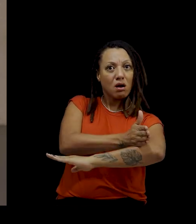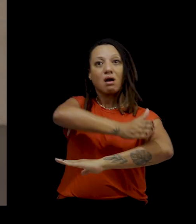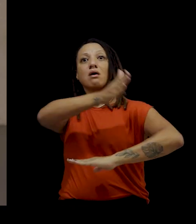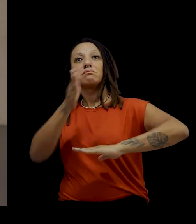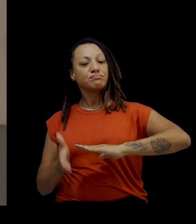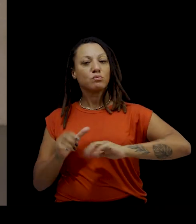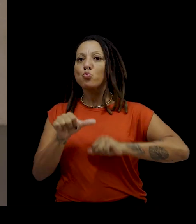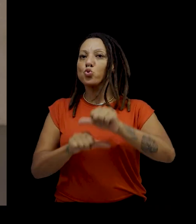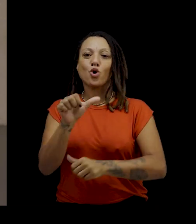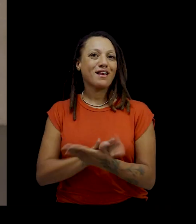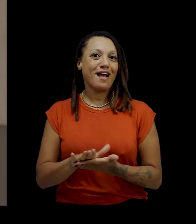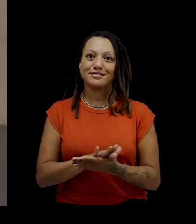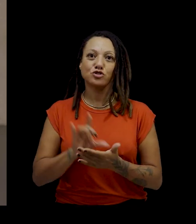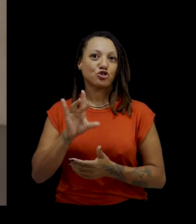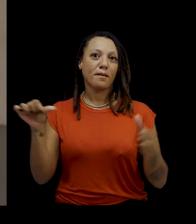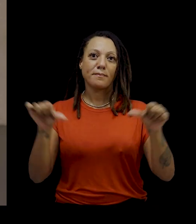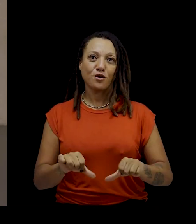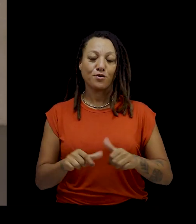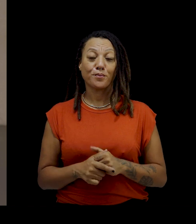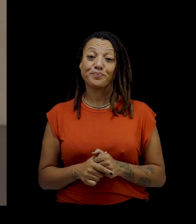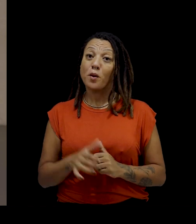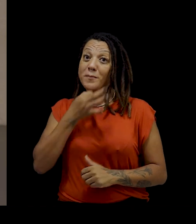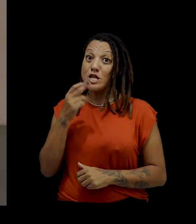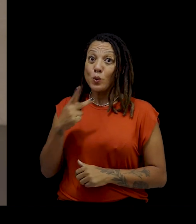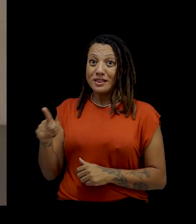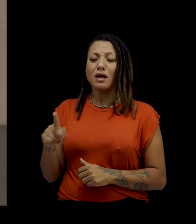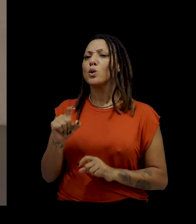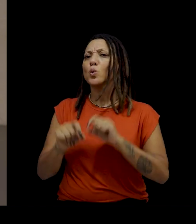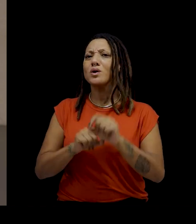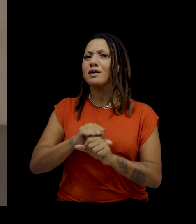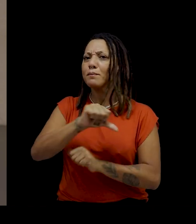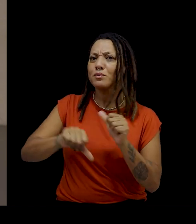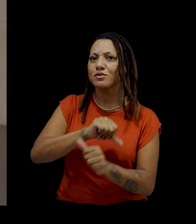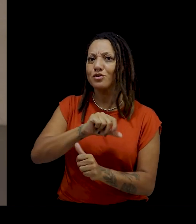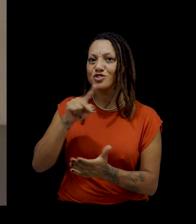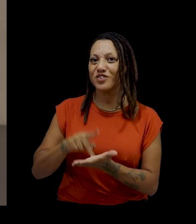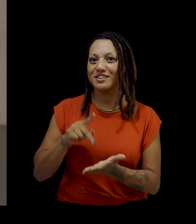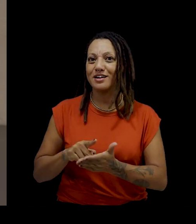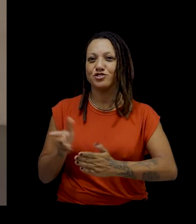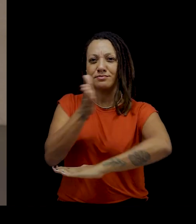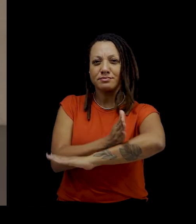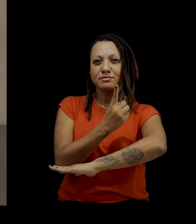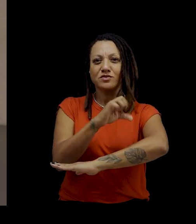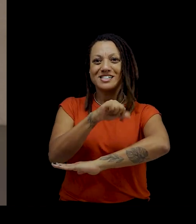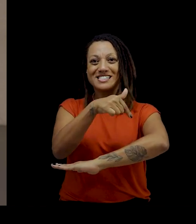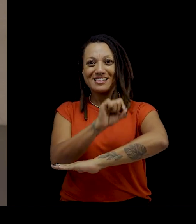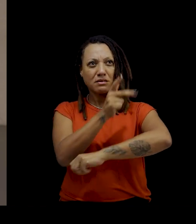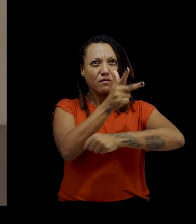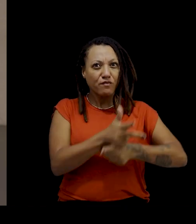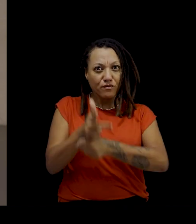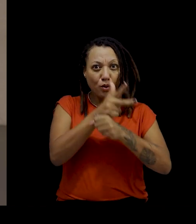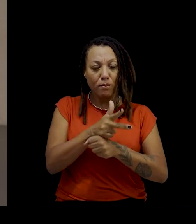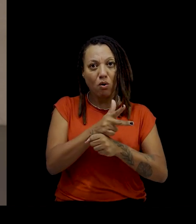piorou dessa realidade, né? Mas ele disse que algo que ele acha que realmente mudou lá dos anos 70, quando ele